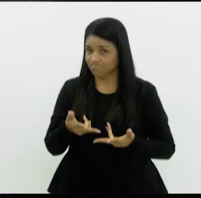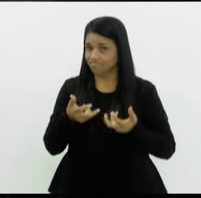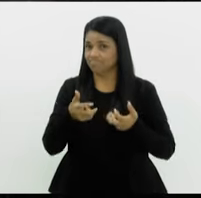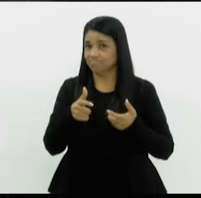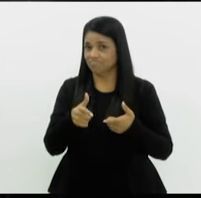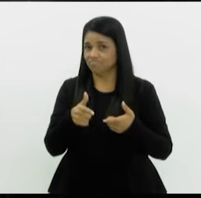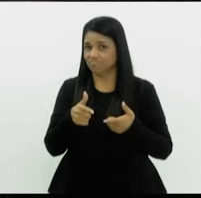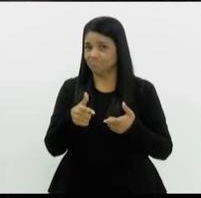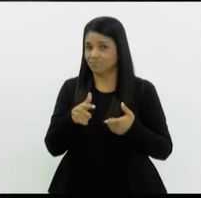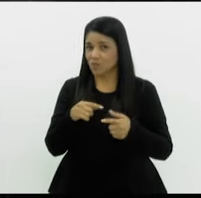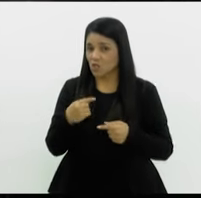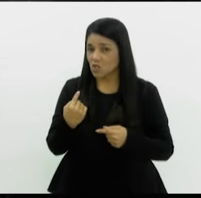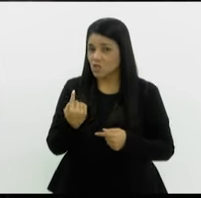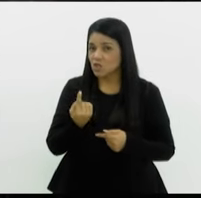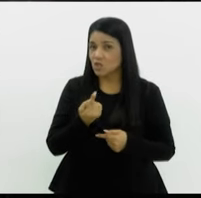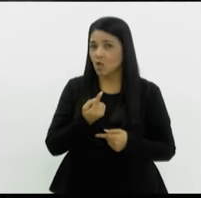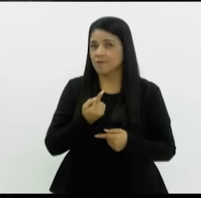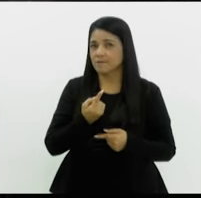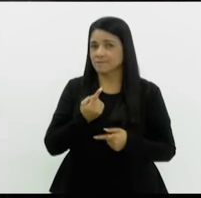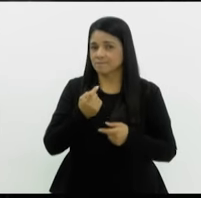estamos envolvidos.